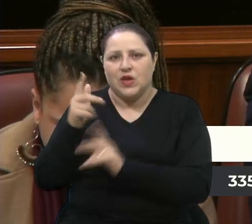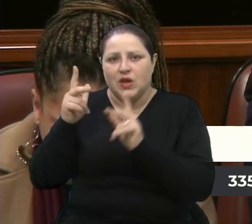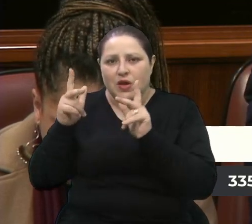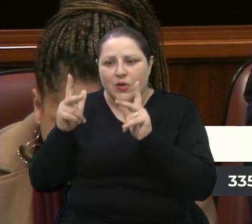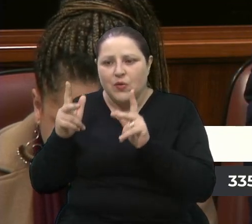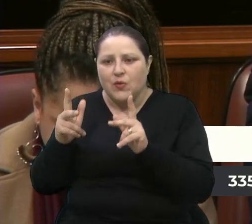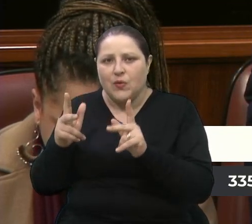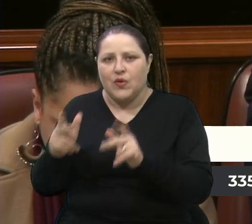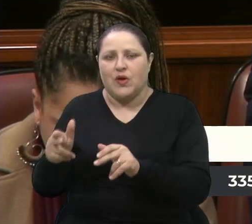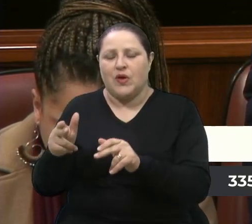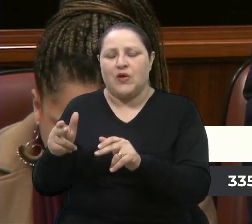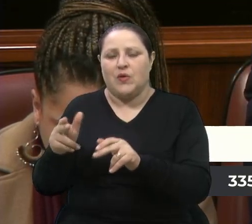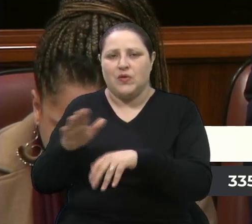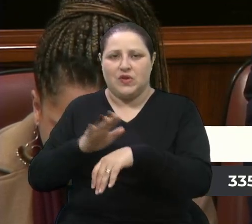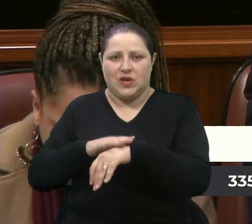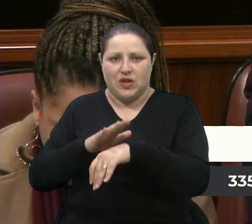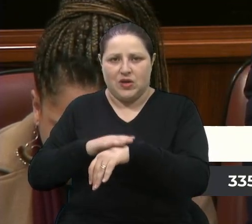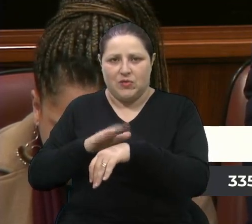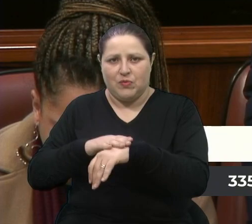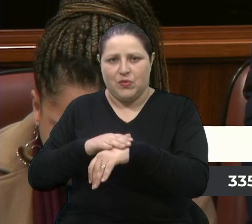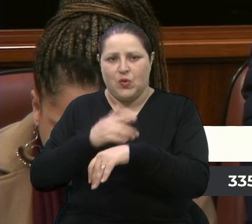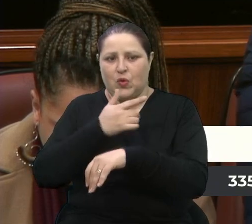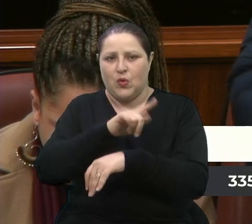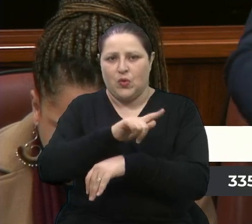censo normal. Então,